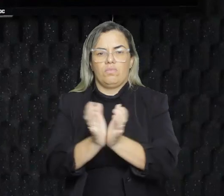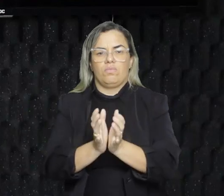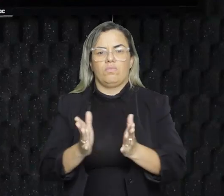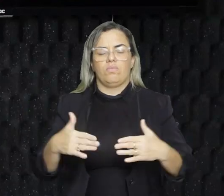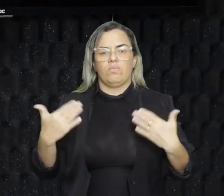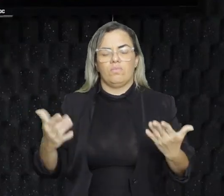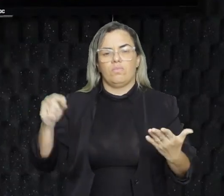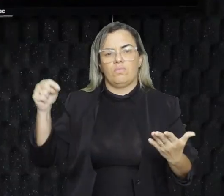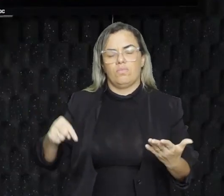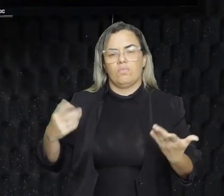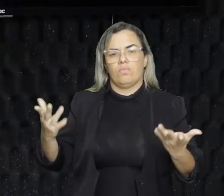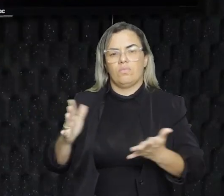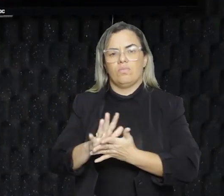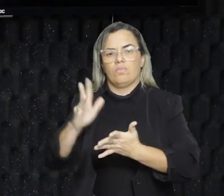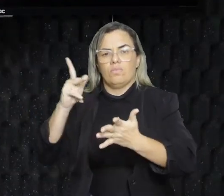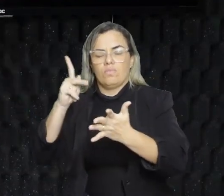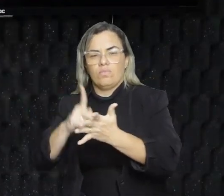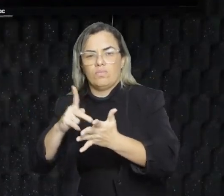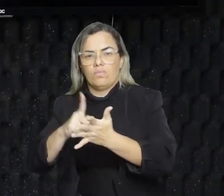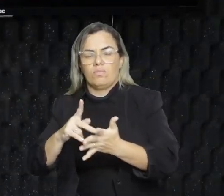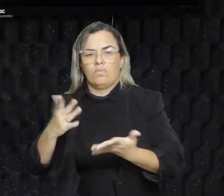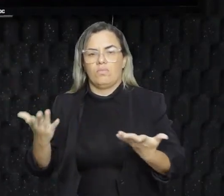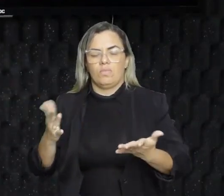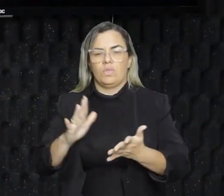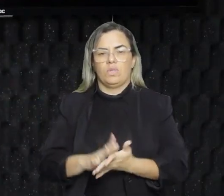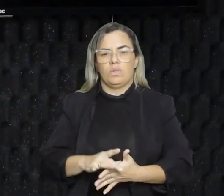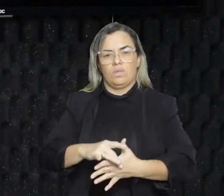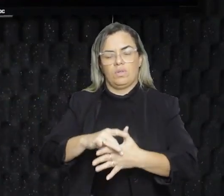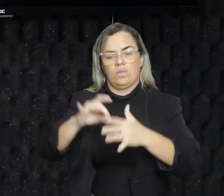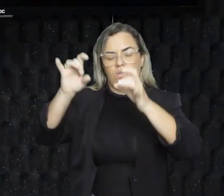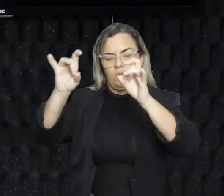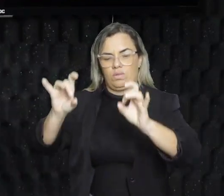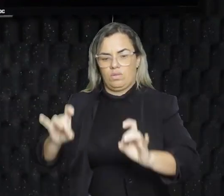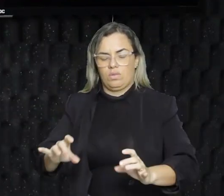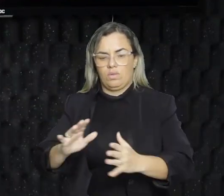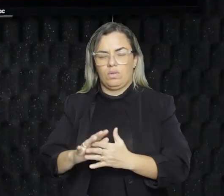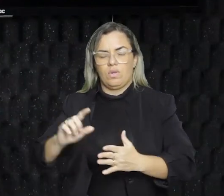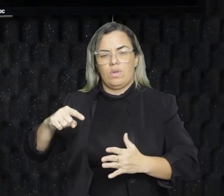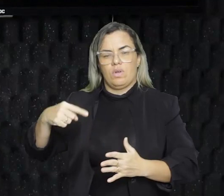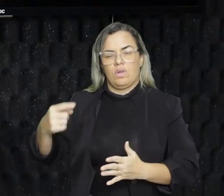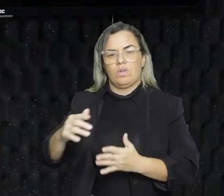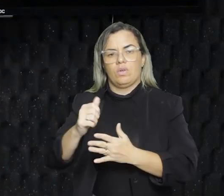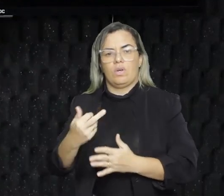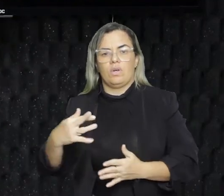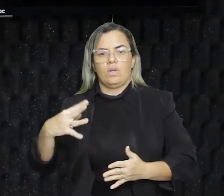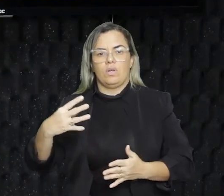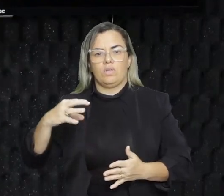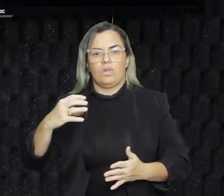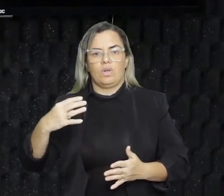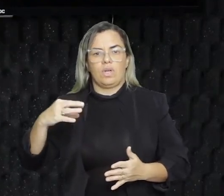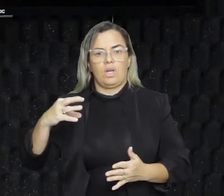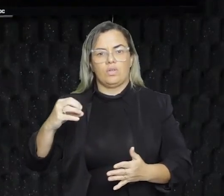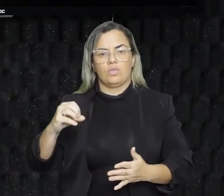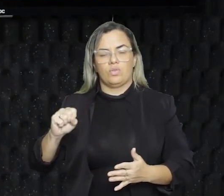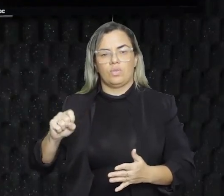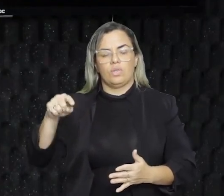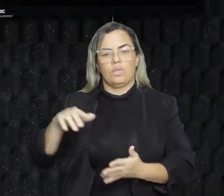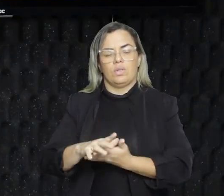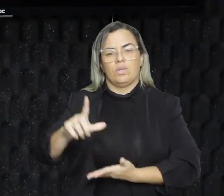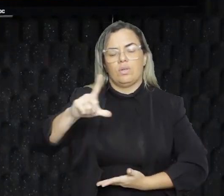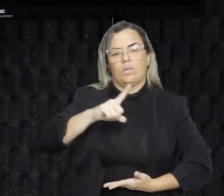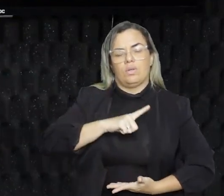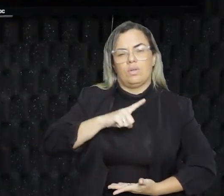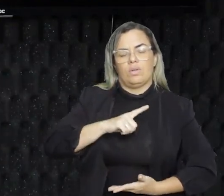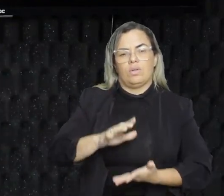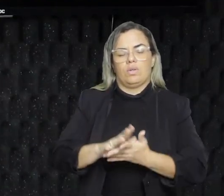setor acaba, na verdade, adquirindo privilégios, além de setores aristocráticos. Mas uma sociedade que existe